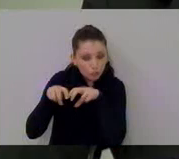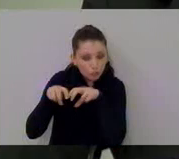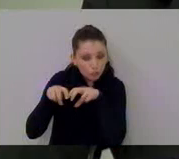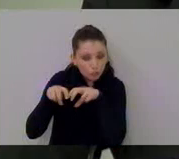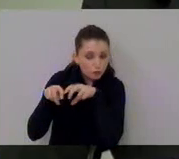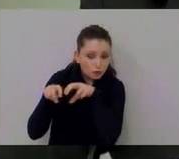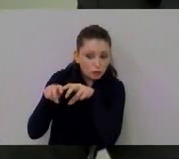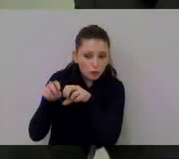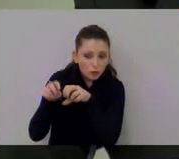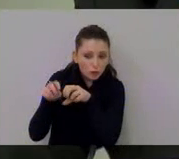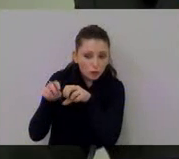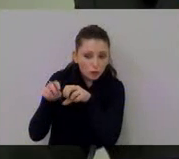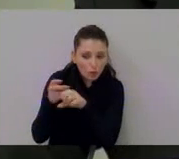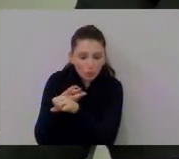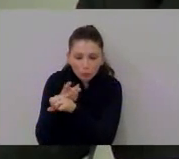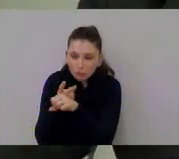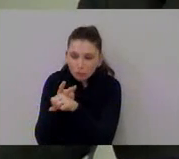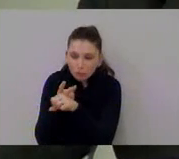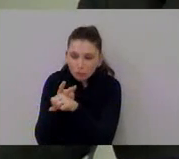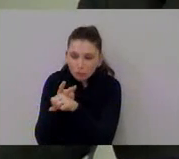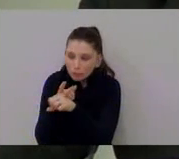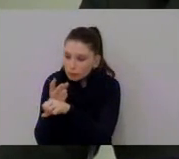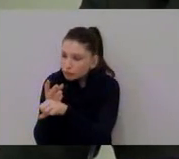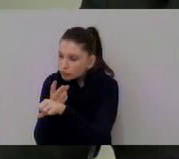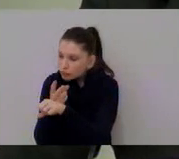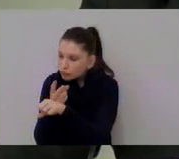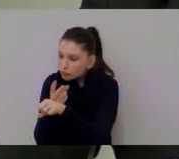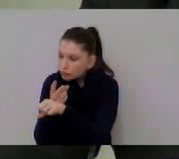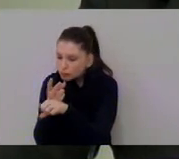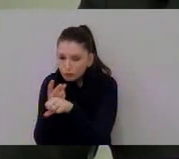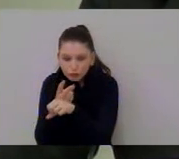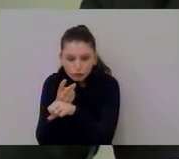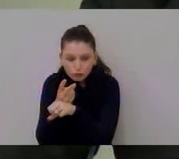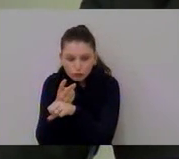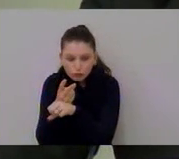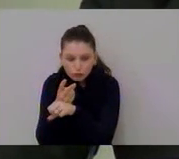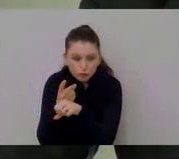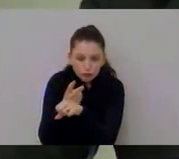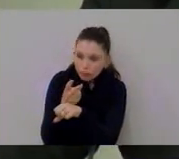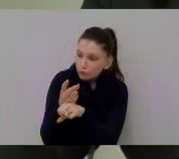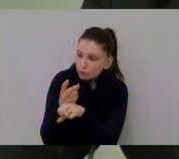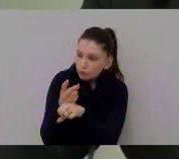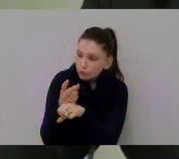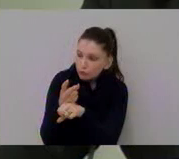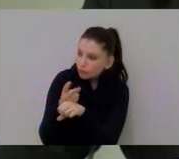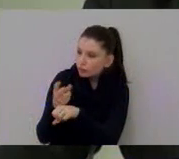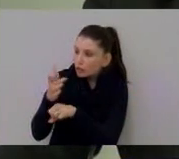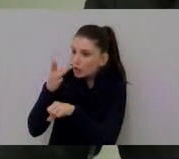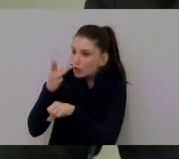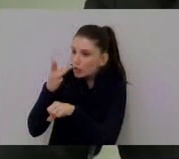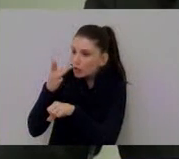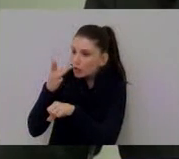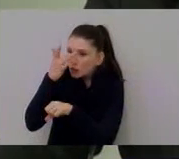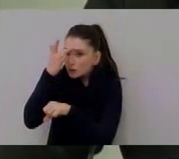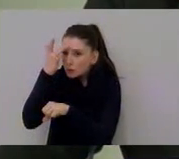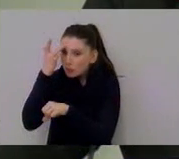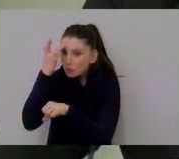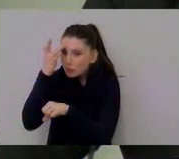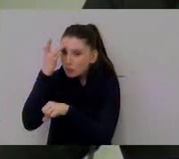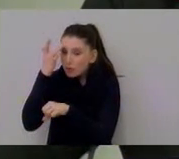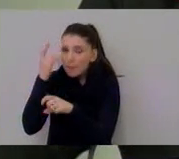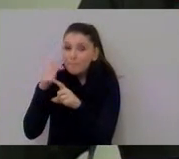só não consumou o fato por não o encontrar